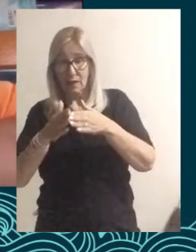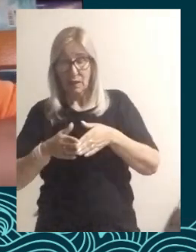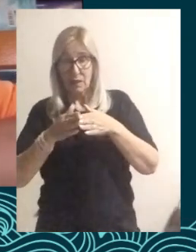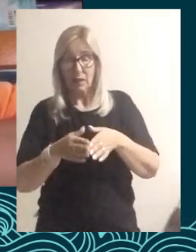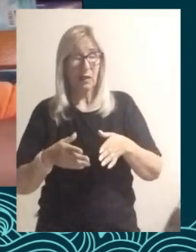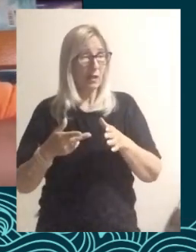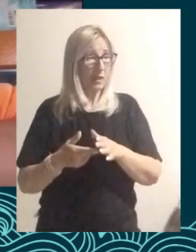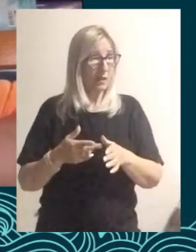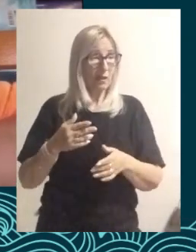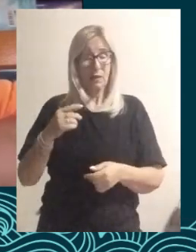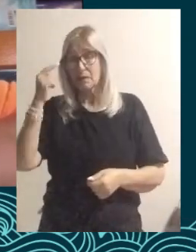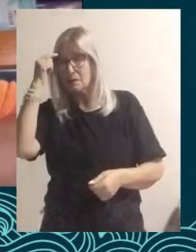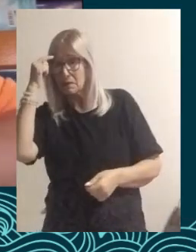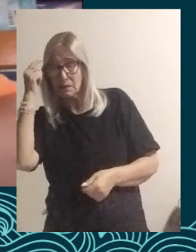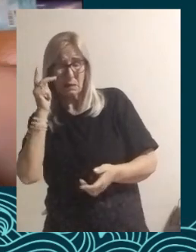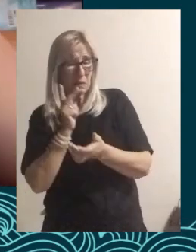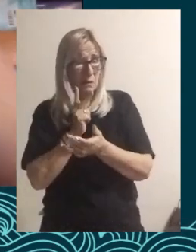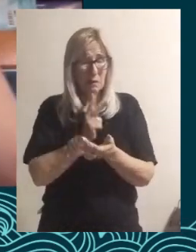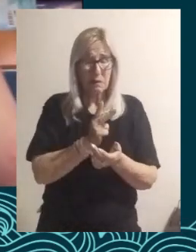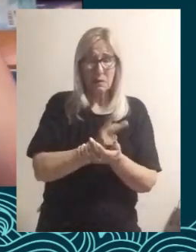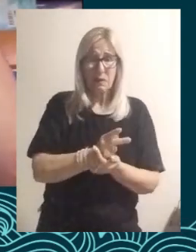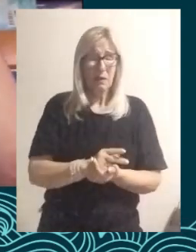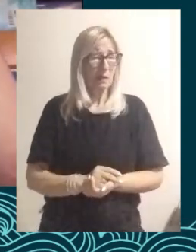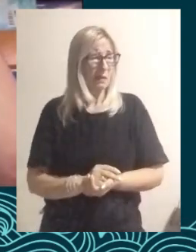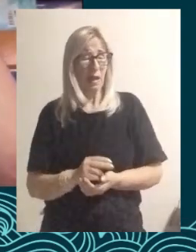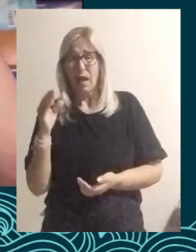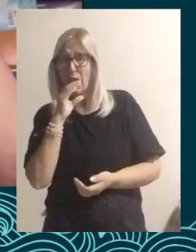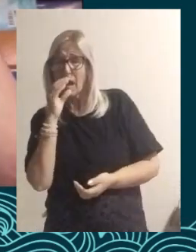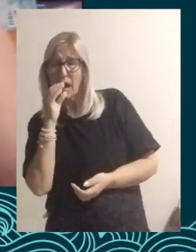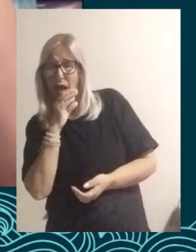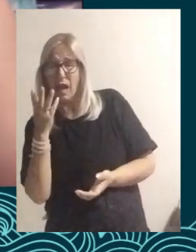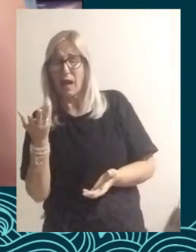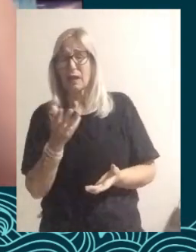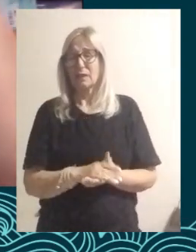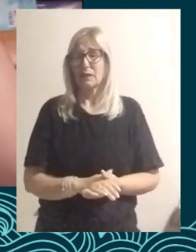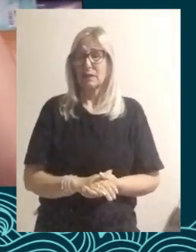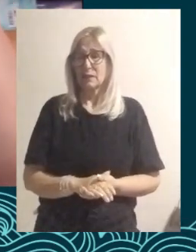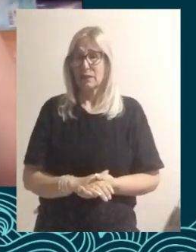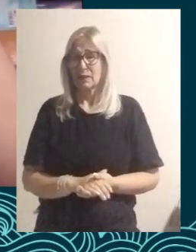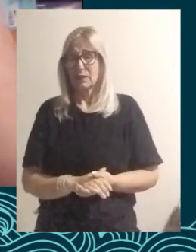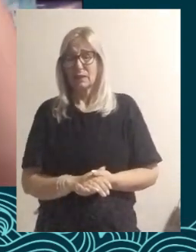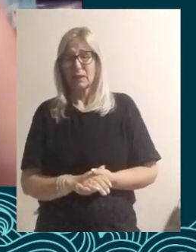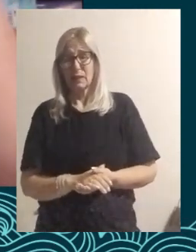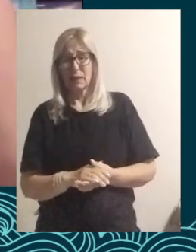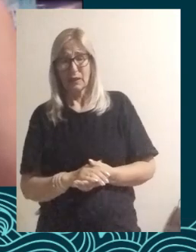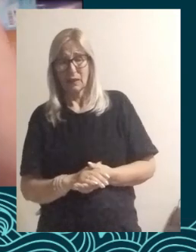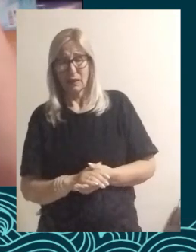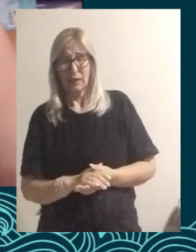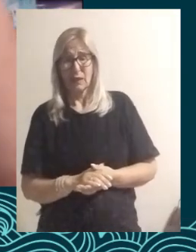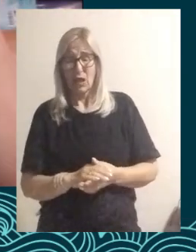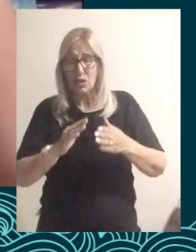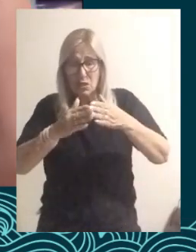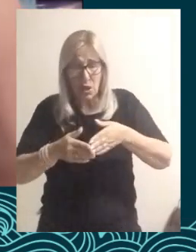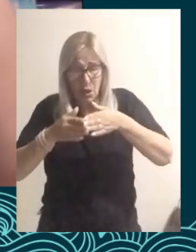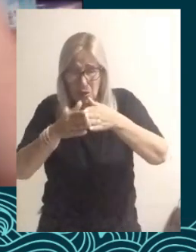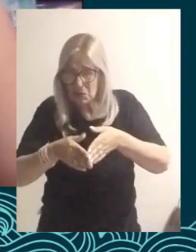mais, ao invés de ficar sempre tentando ir o mais rápido possível, ou tentar sempre